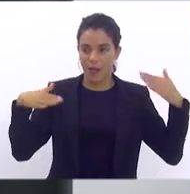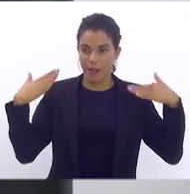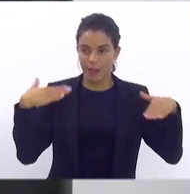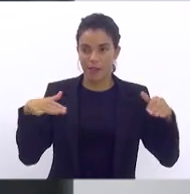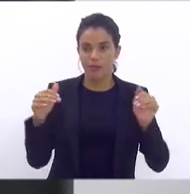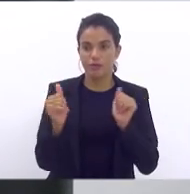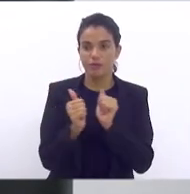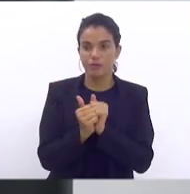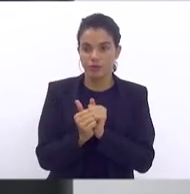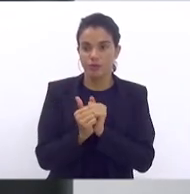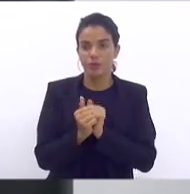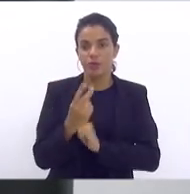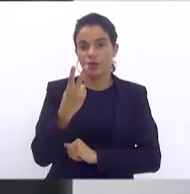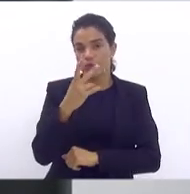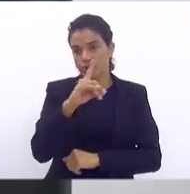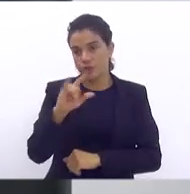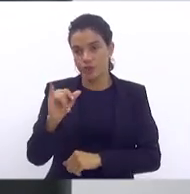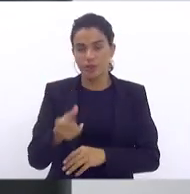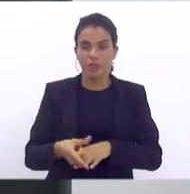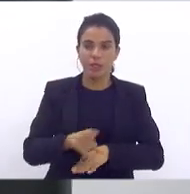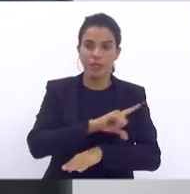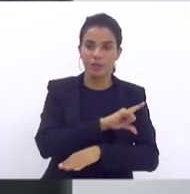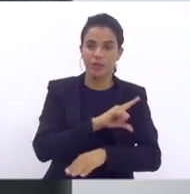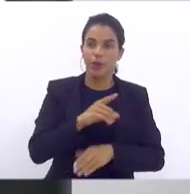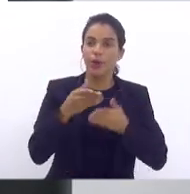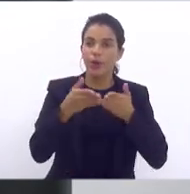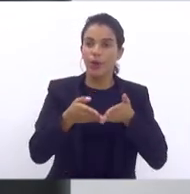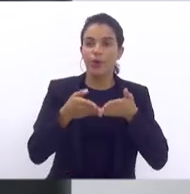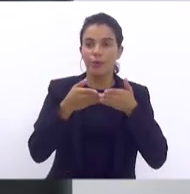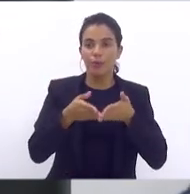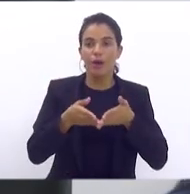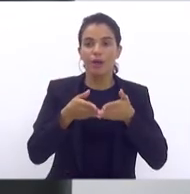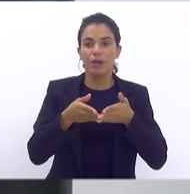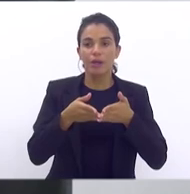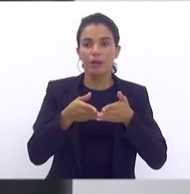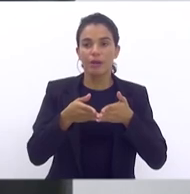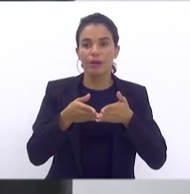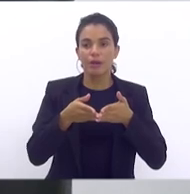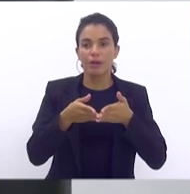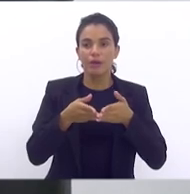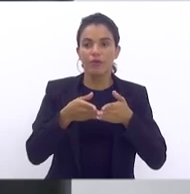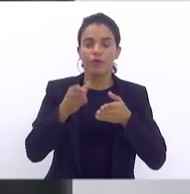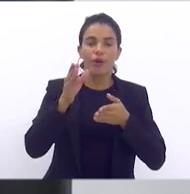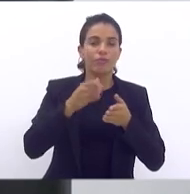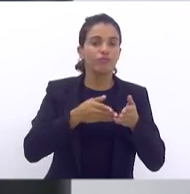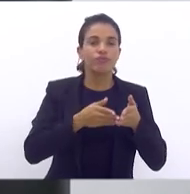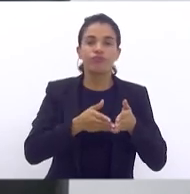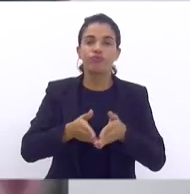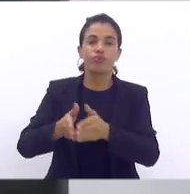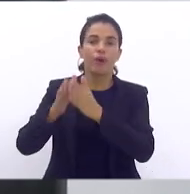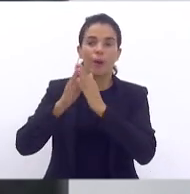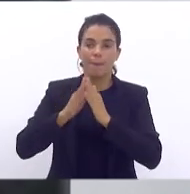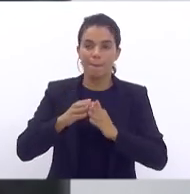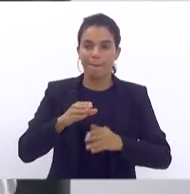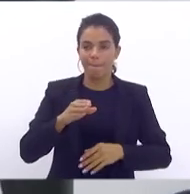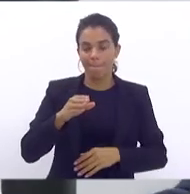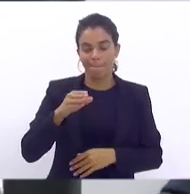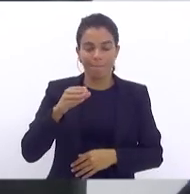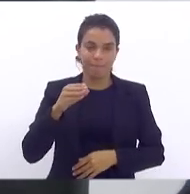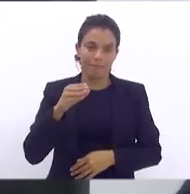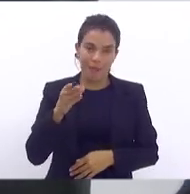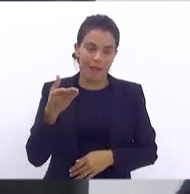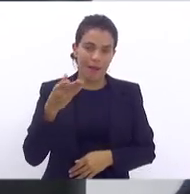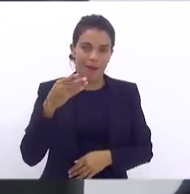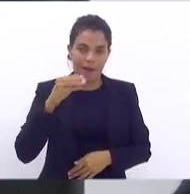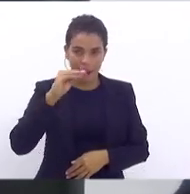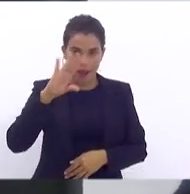pareça, 2 dias antes, nós tomamos conhecimento que o navio tinha zarpado para Singapura. Então, uma coisa que, no entendimento dessa casa